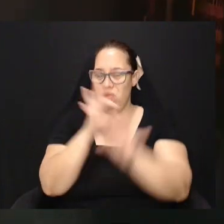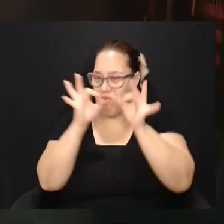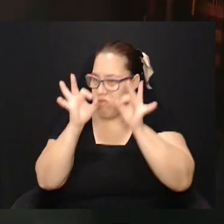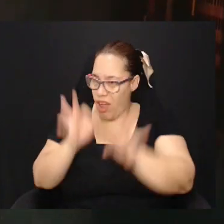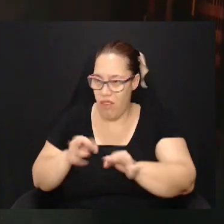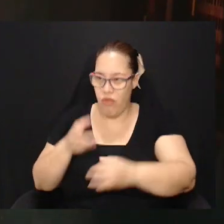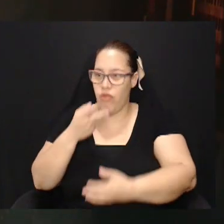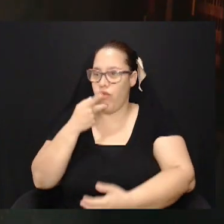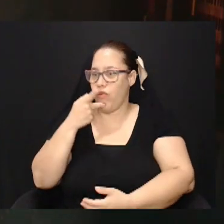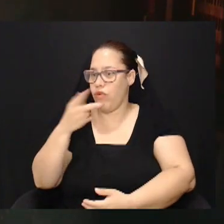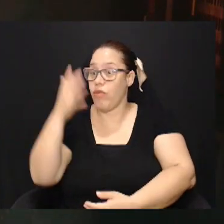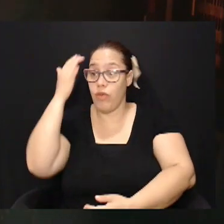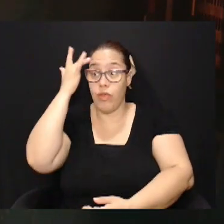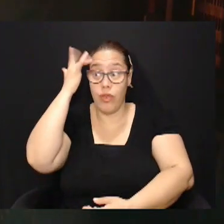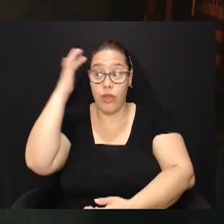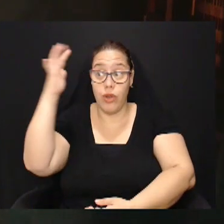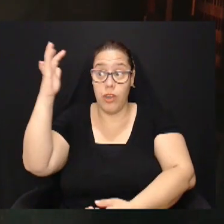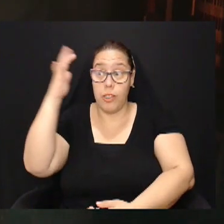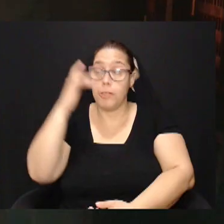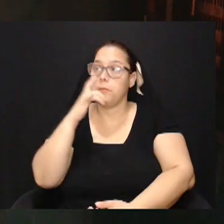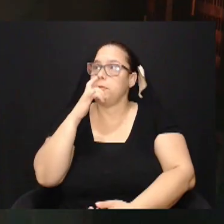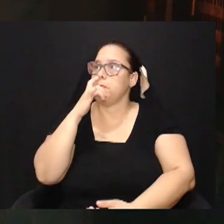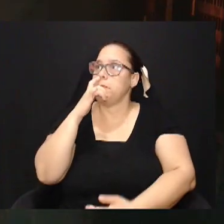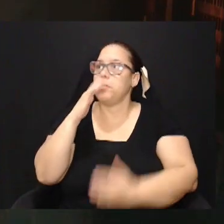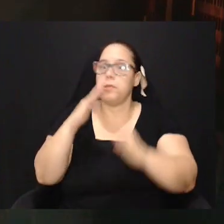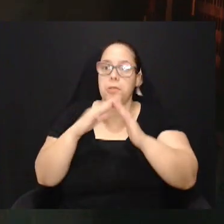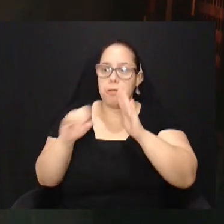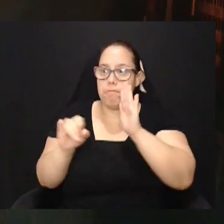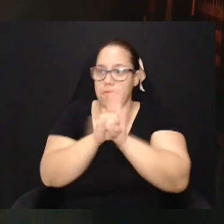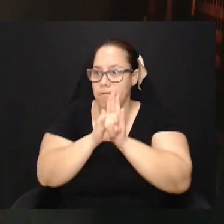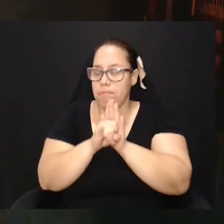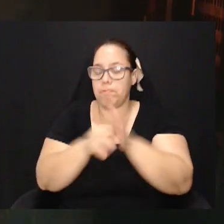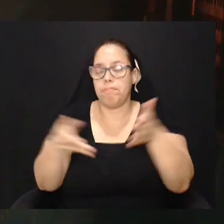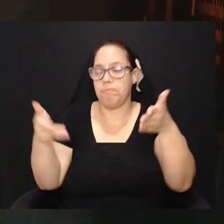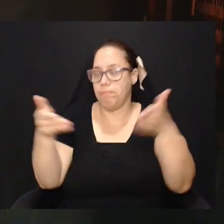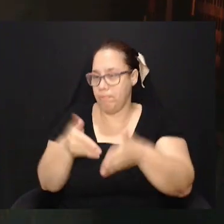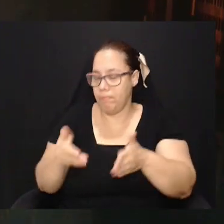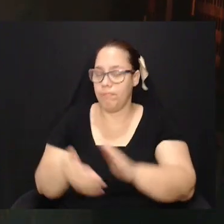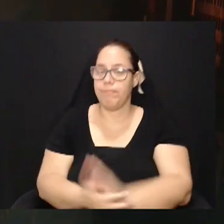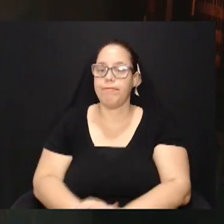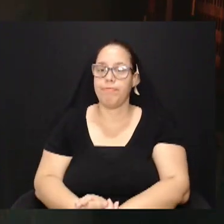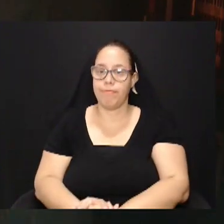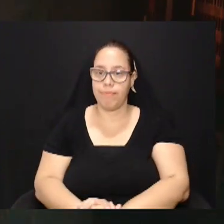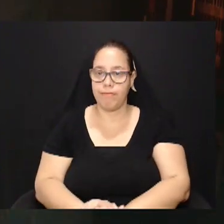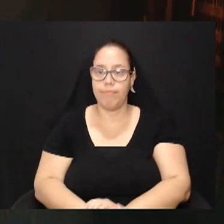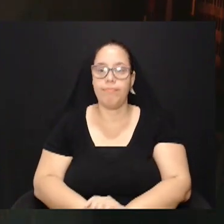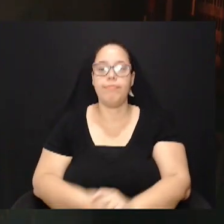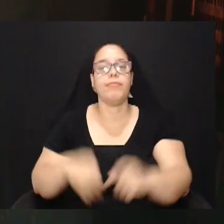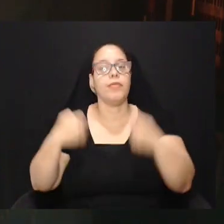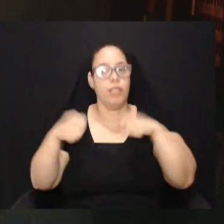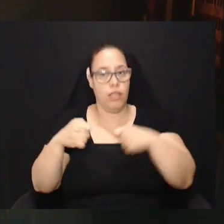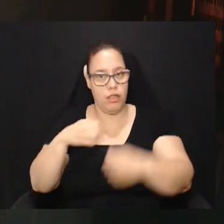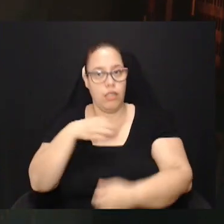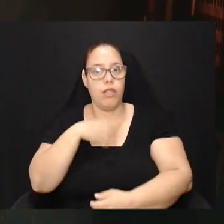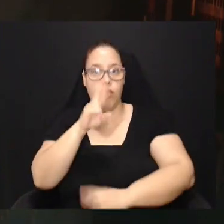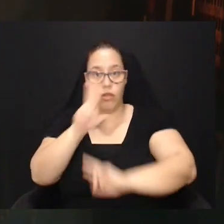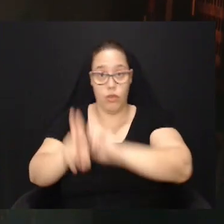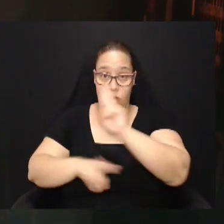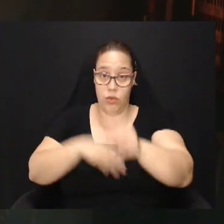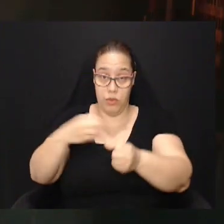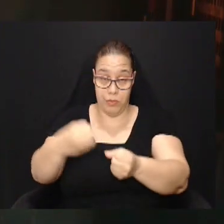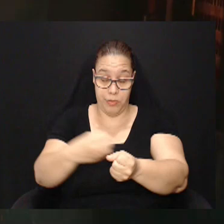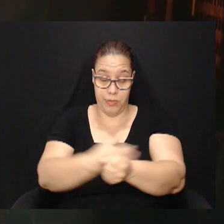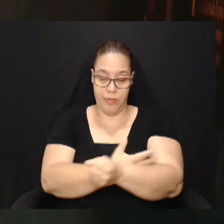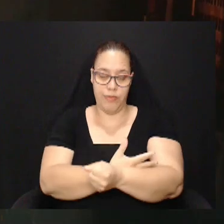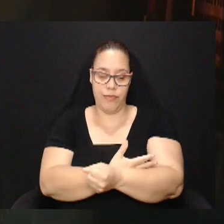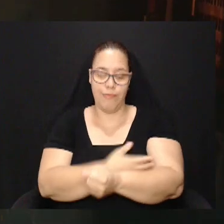muita gente em casa se identificou com isso agora. Então a gente precisa sentir, nomear as nossas emoções e sim,